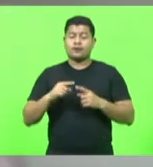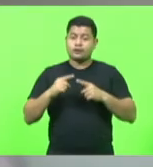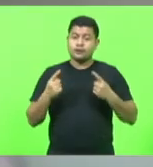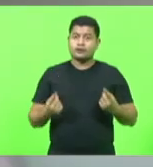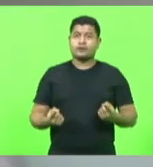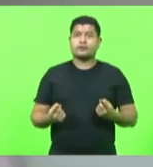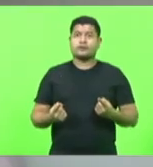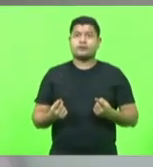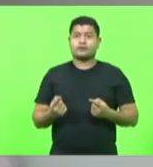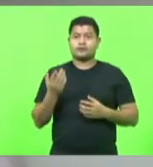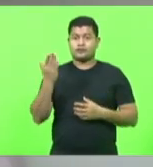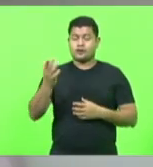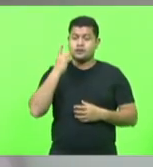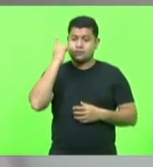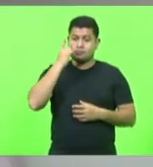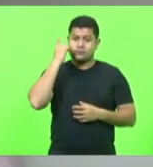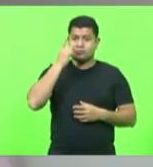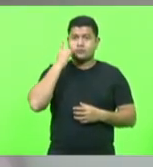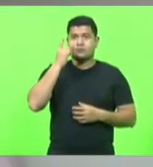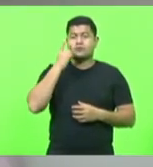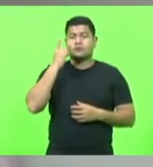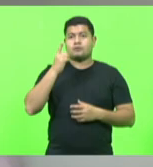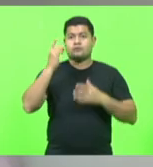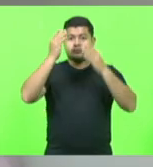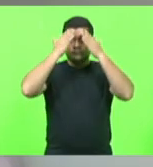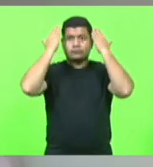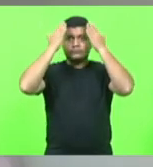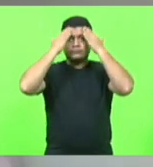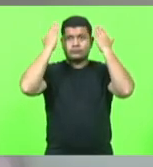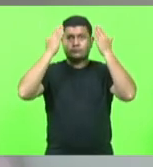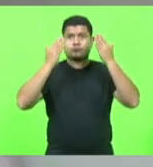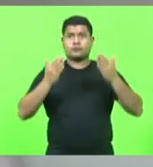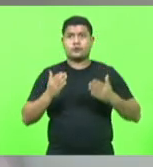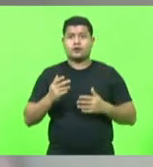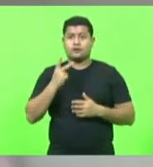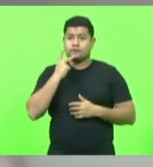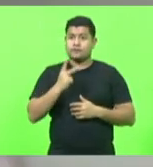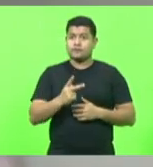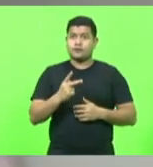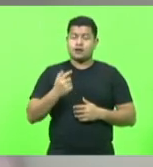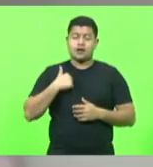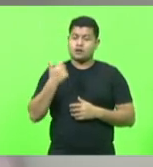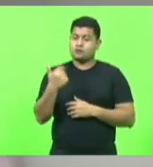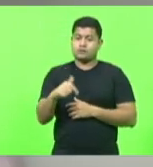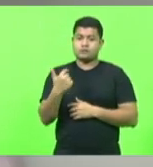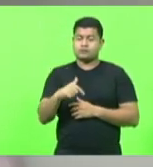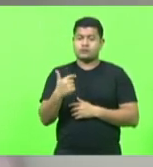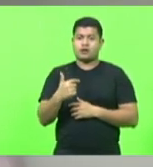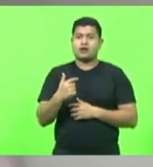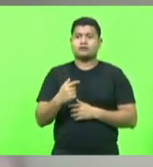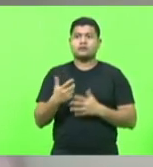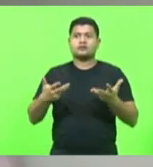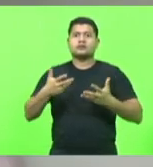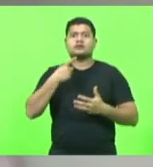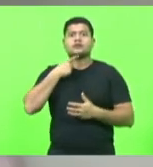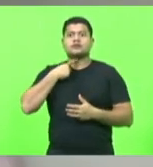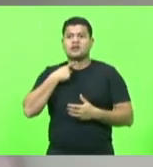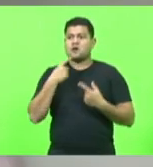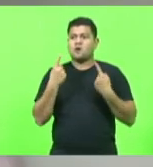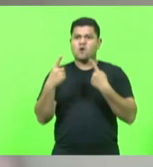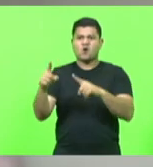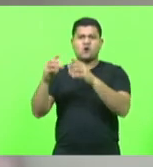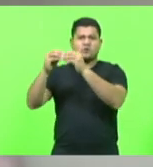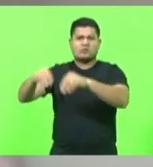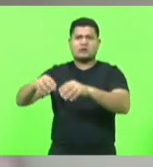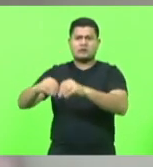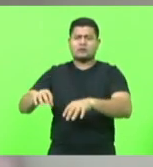com o que o deputado Zé Milton Schaefer está falando, eu aqui não tenho intenção de denegrir a imagem de ninguém, nada, é